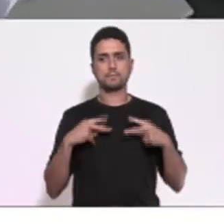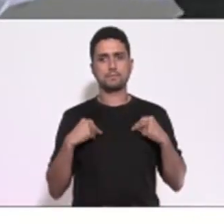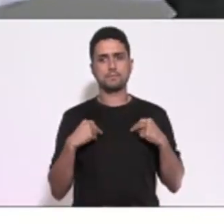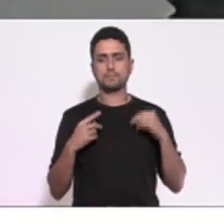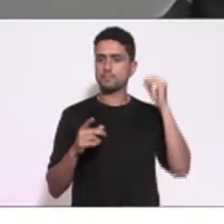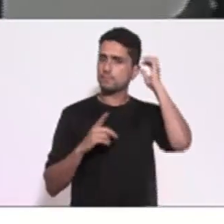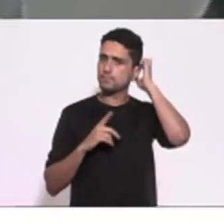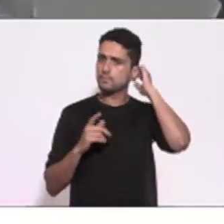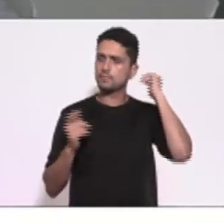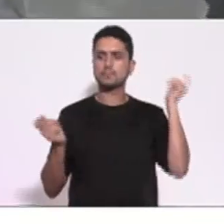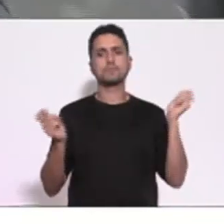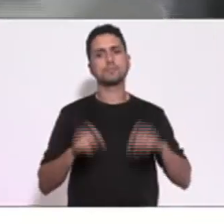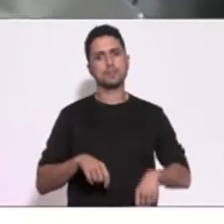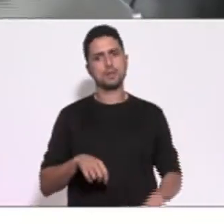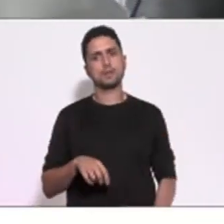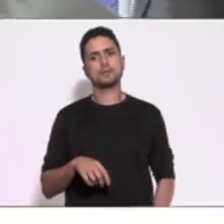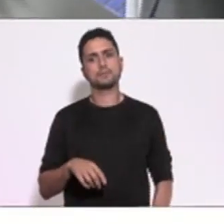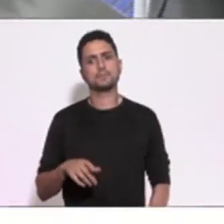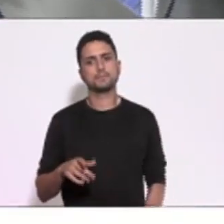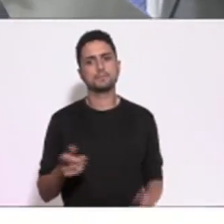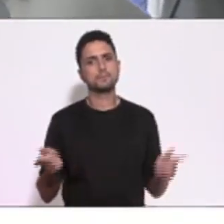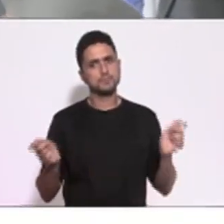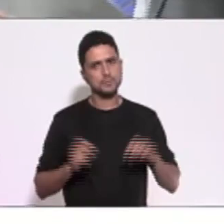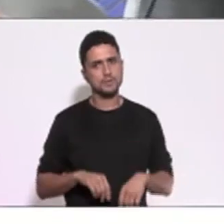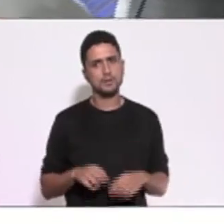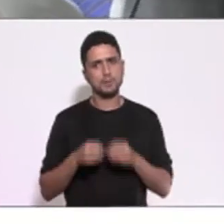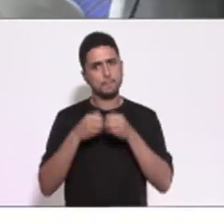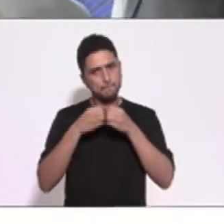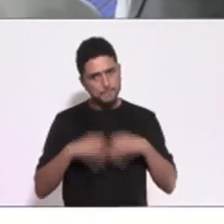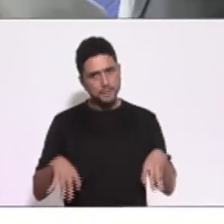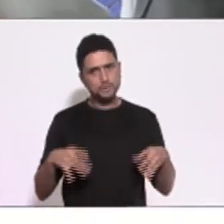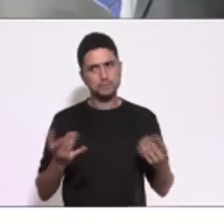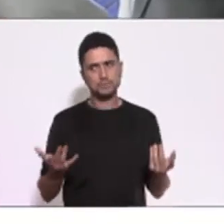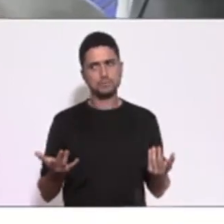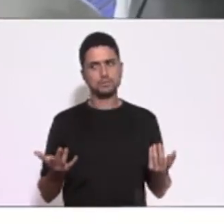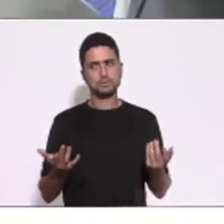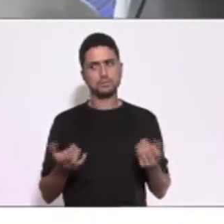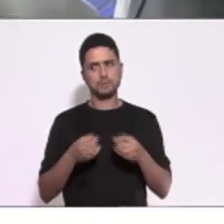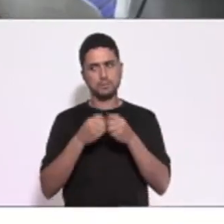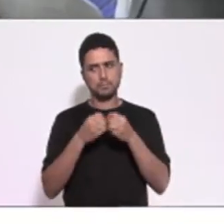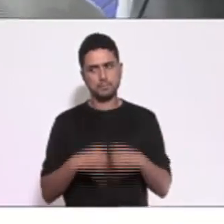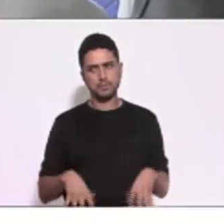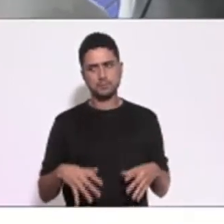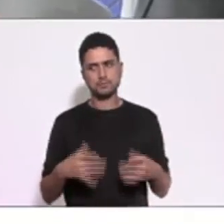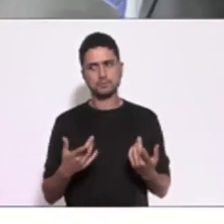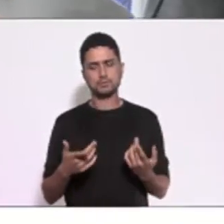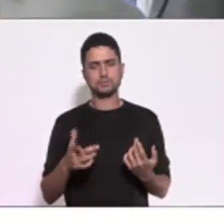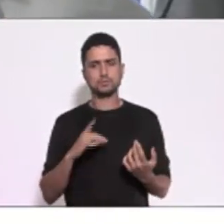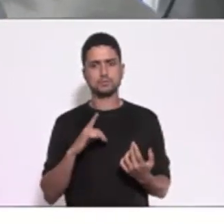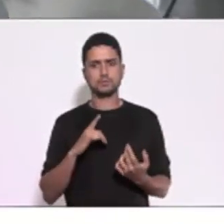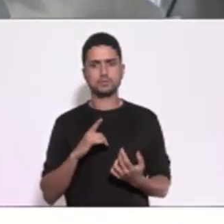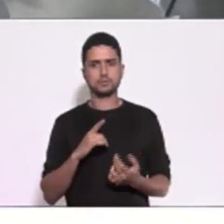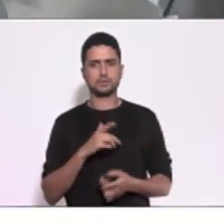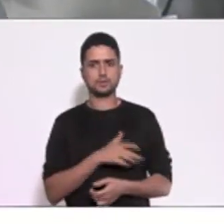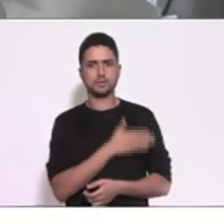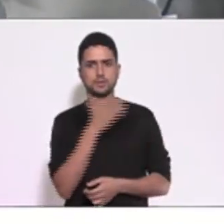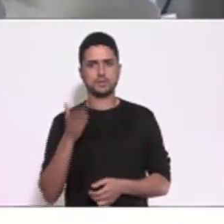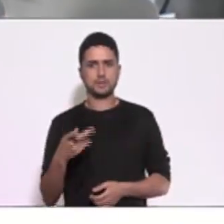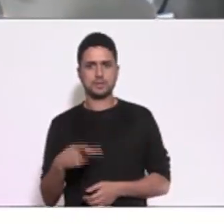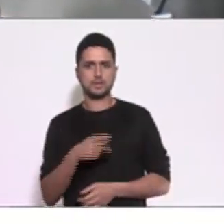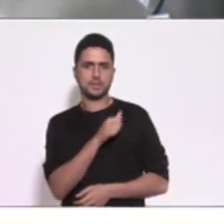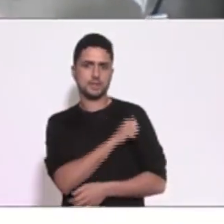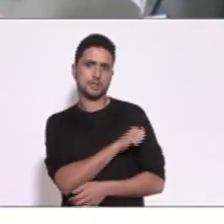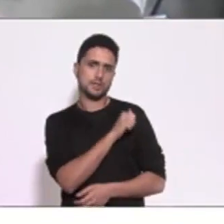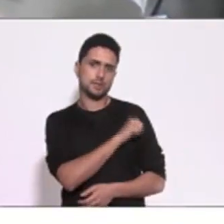ela pode trazer danos, inclusive ao erário no Estado do Rio de Janeiro,